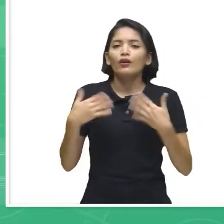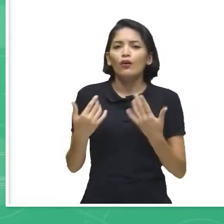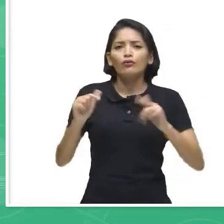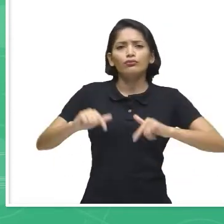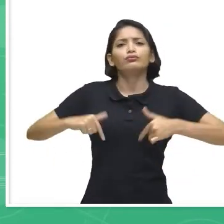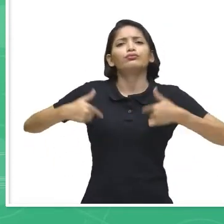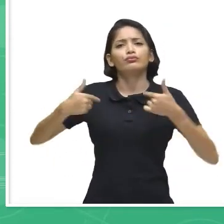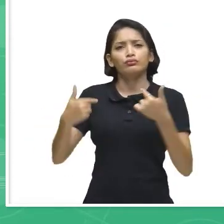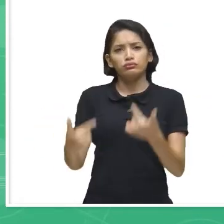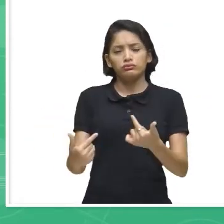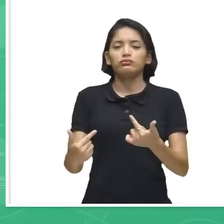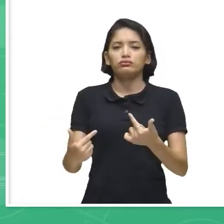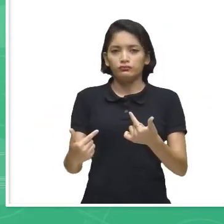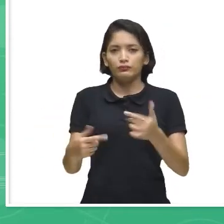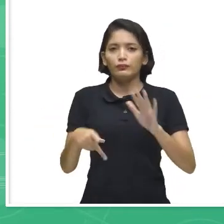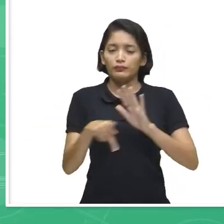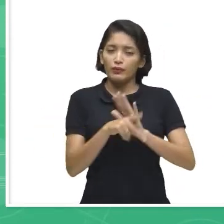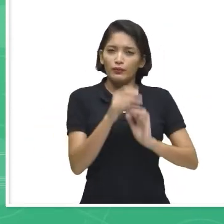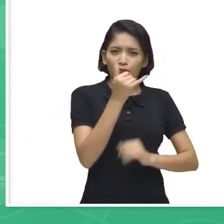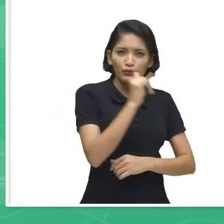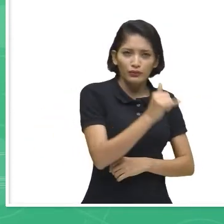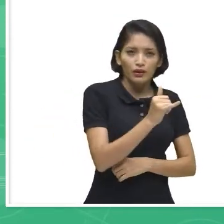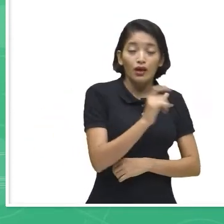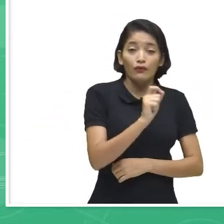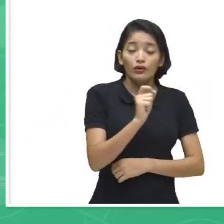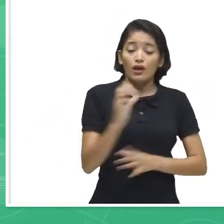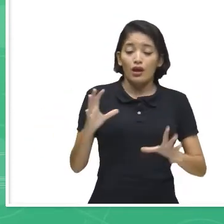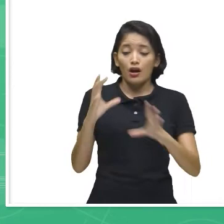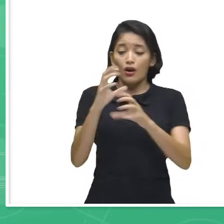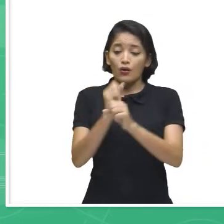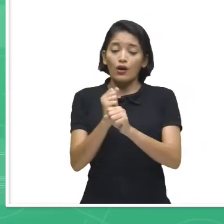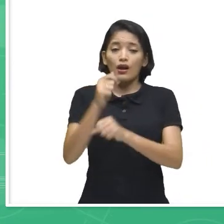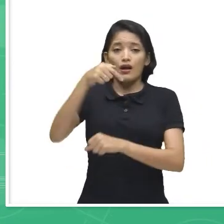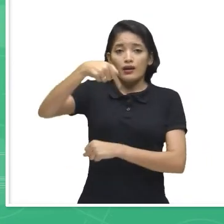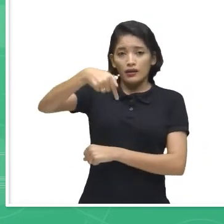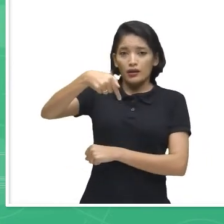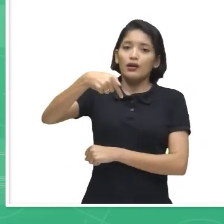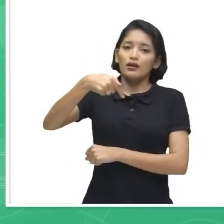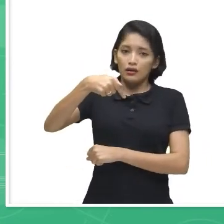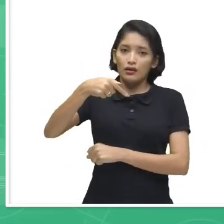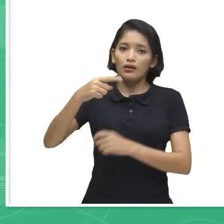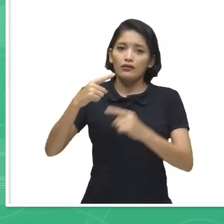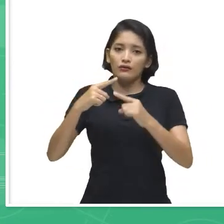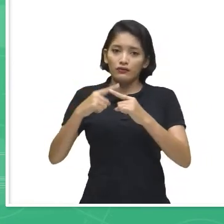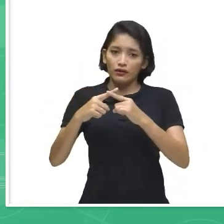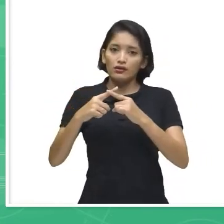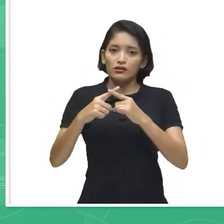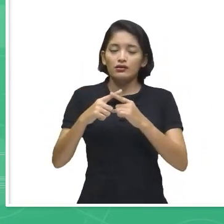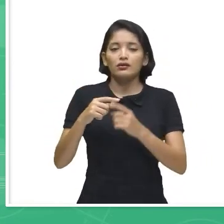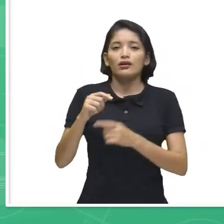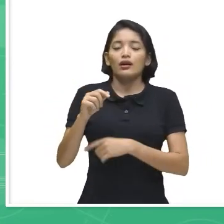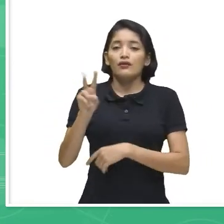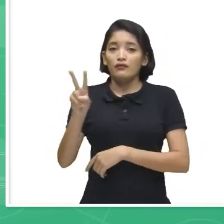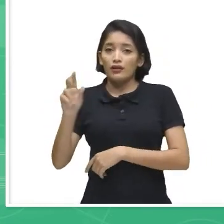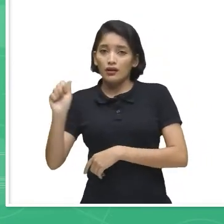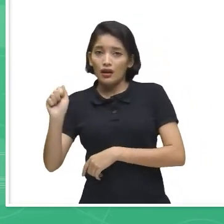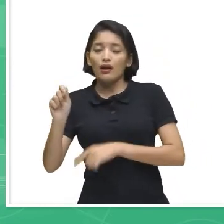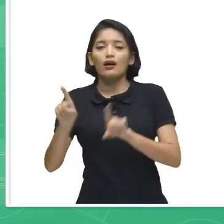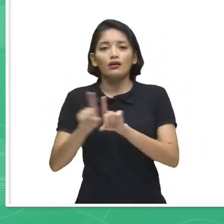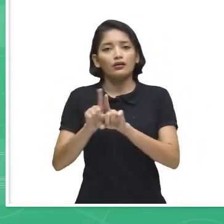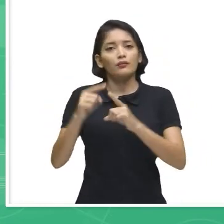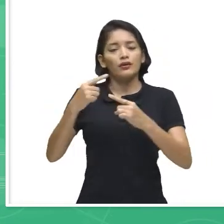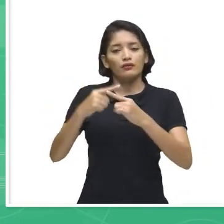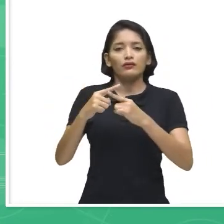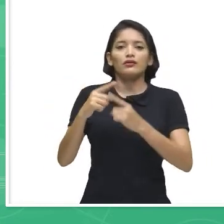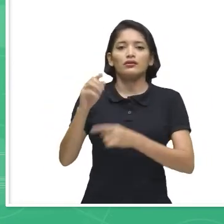trabalho da força elétrica? Você vai calcular Q vezes VA menos VB, beleza? Assim mesmo acontece também com